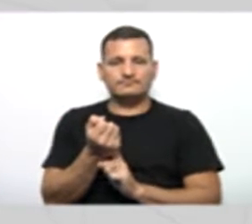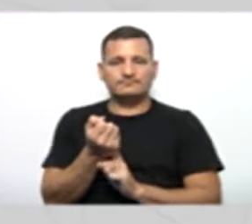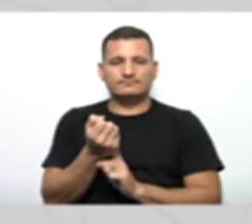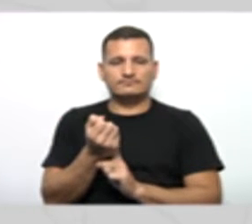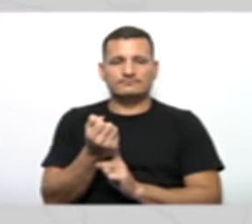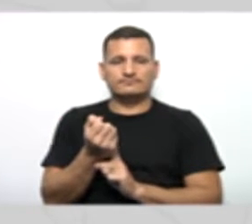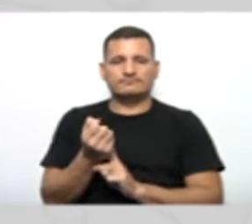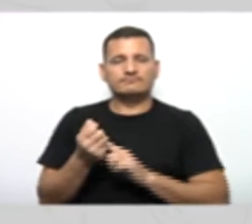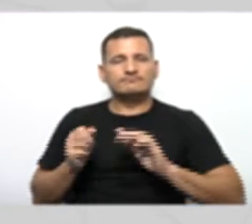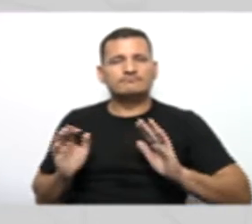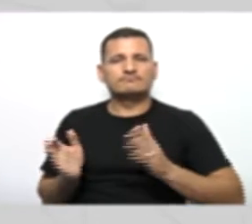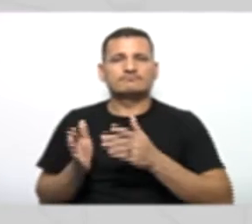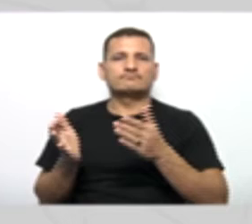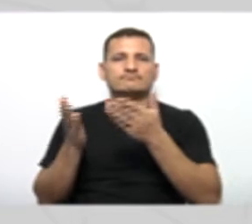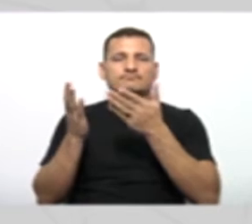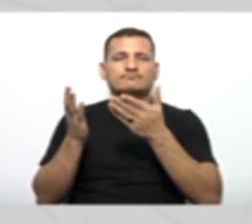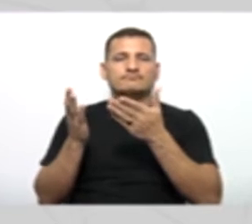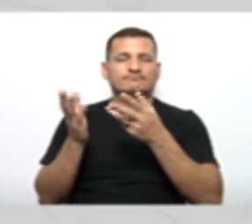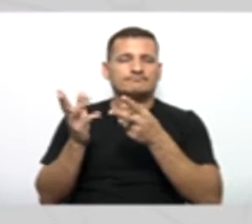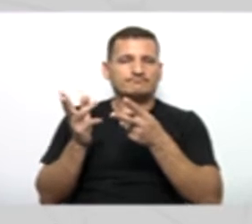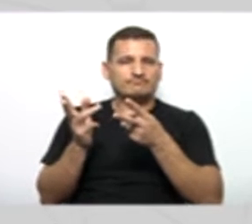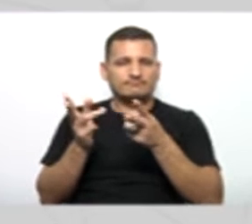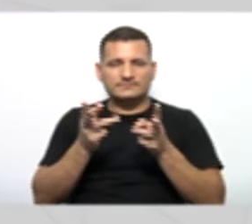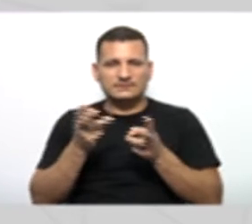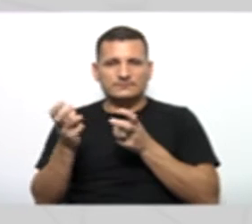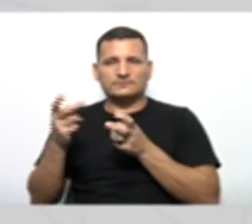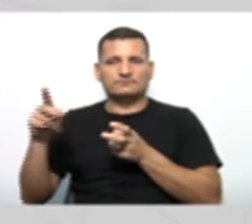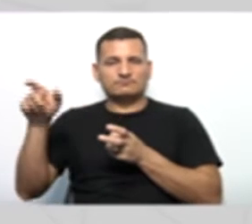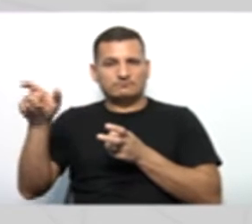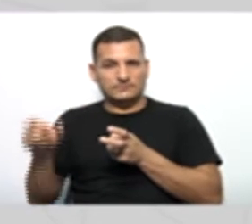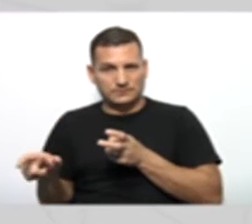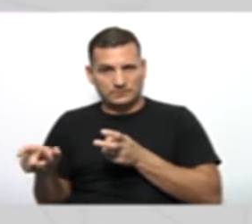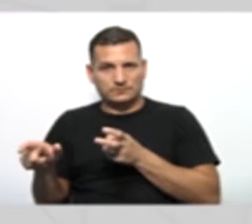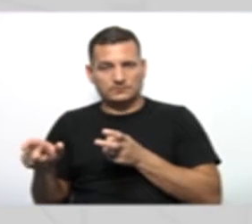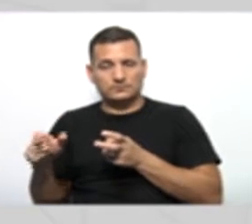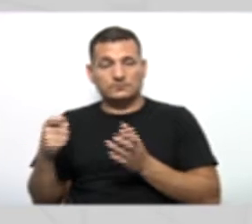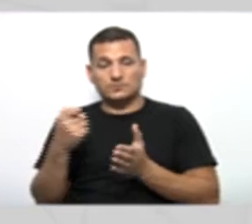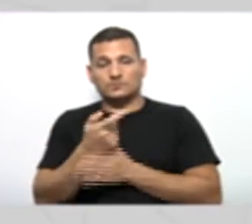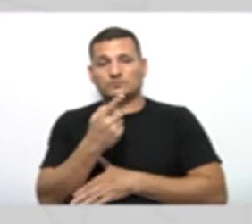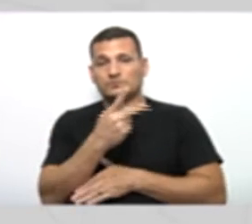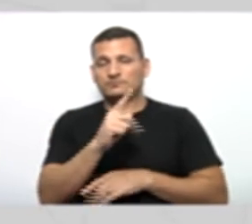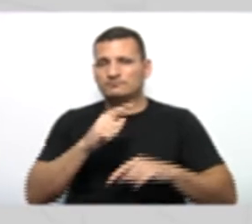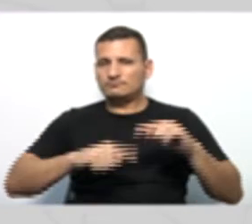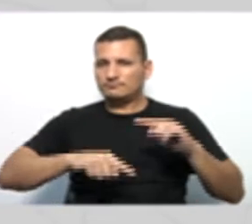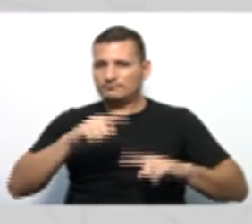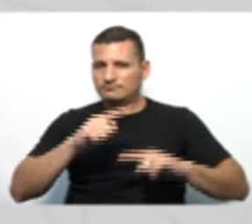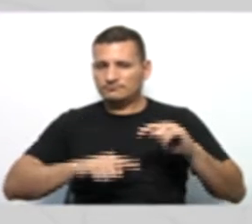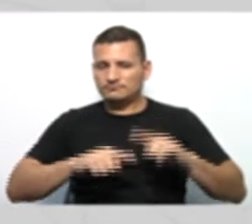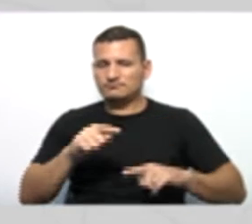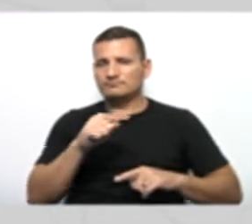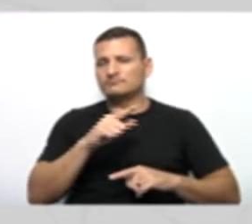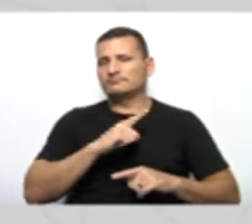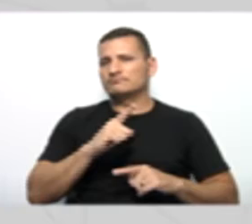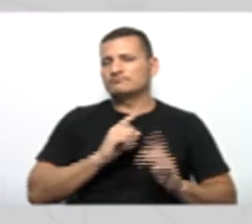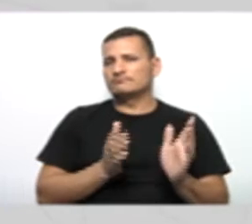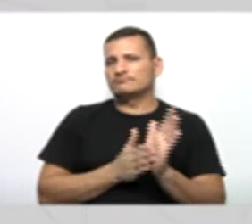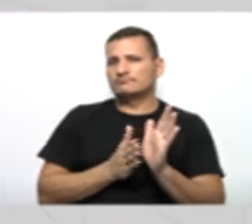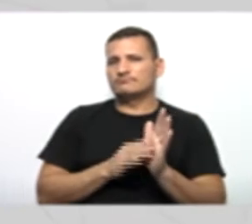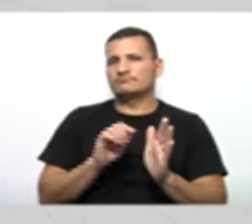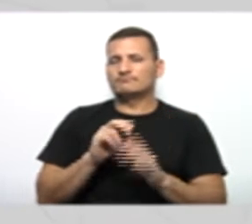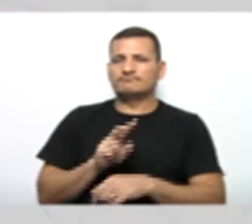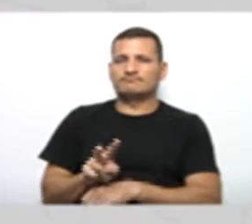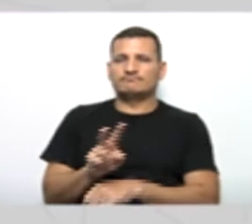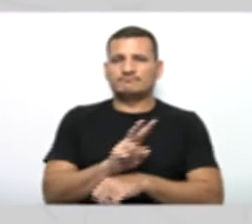fomenta a percepção de seu cliente ao comprar os seus produtos, está promovendo a proteção ao